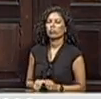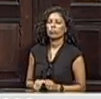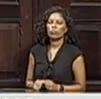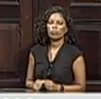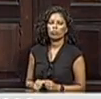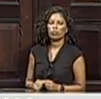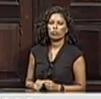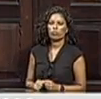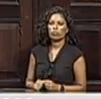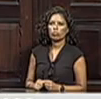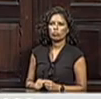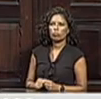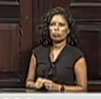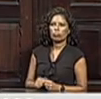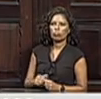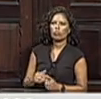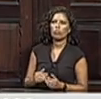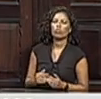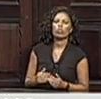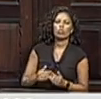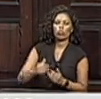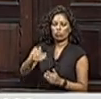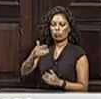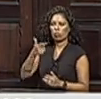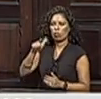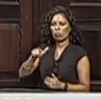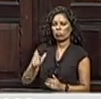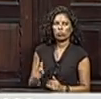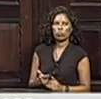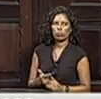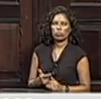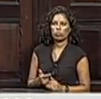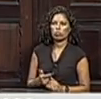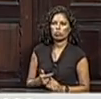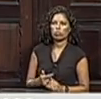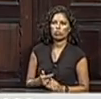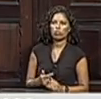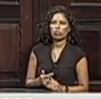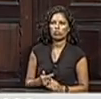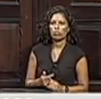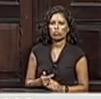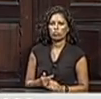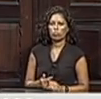94. Deputado Marcelo Freixo. Em discussão.